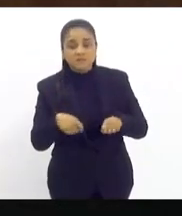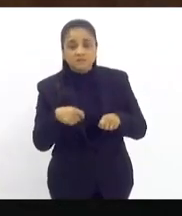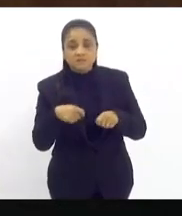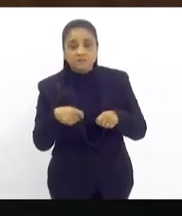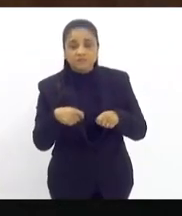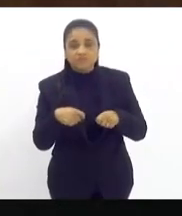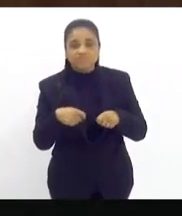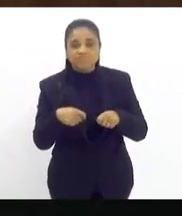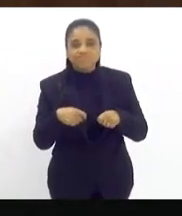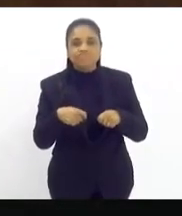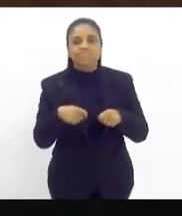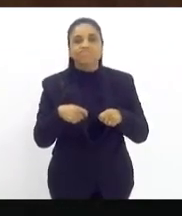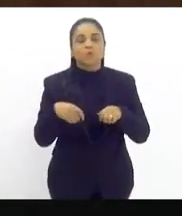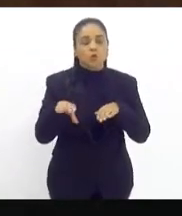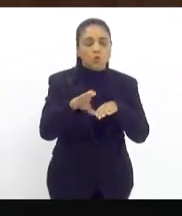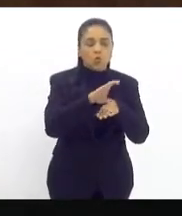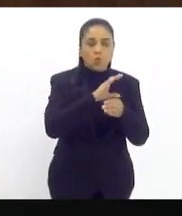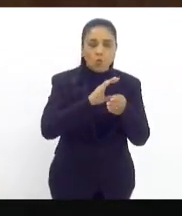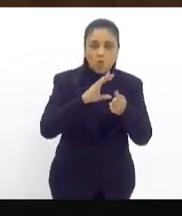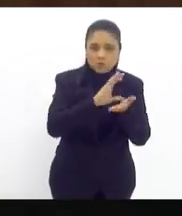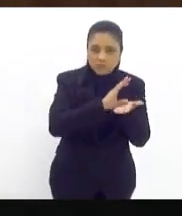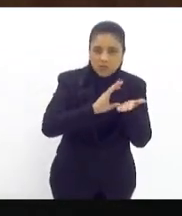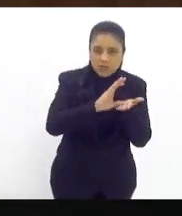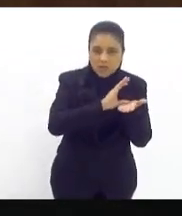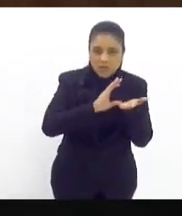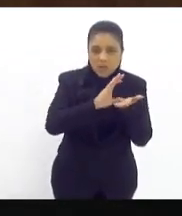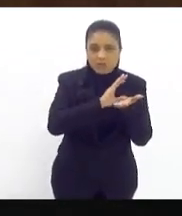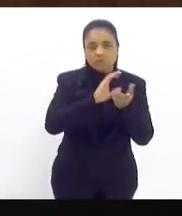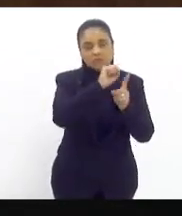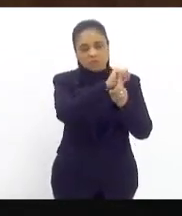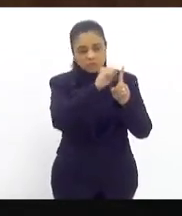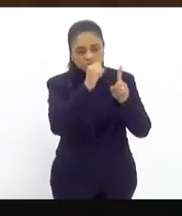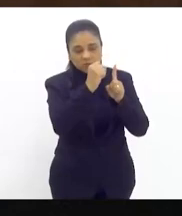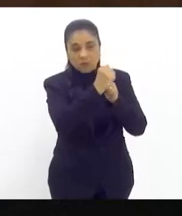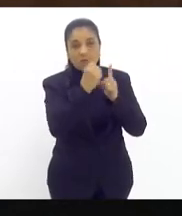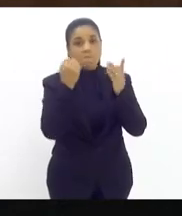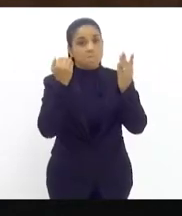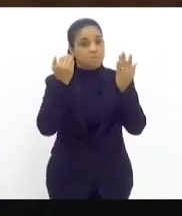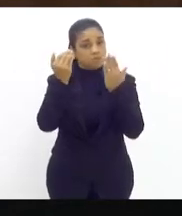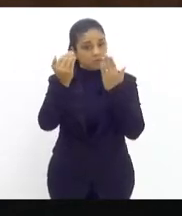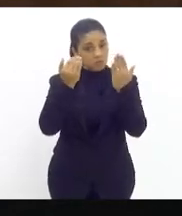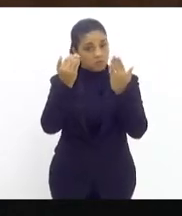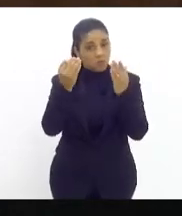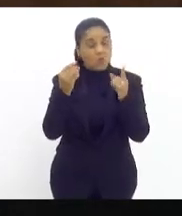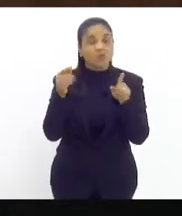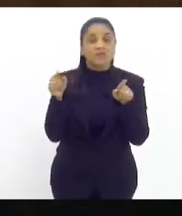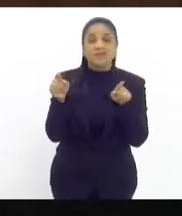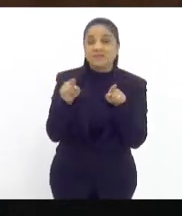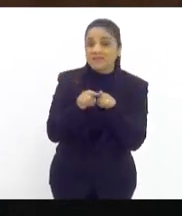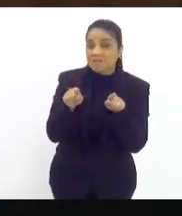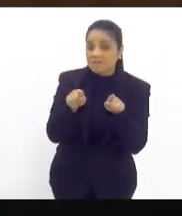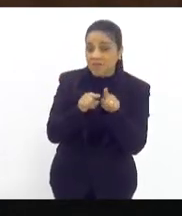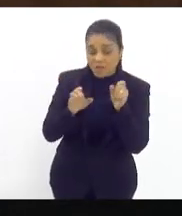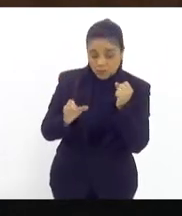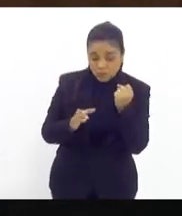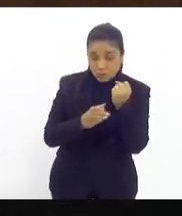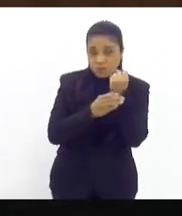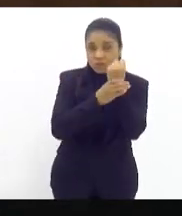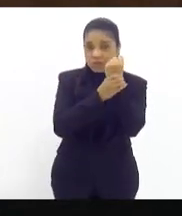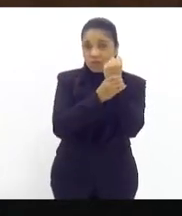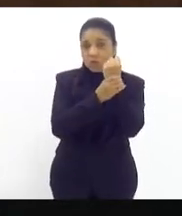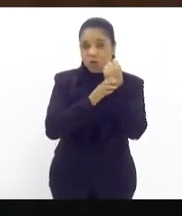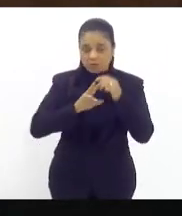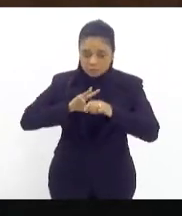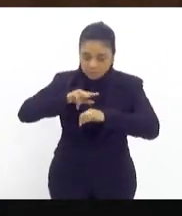conselheiros de assistentes sociais de psicólogos e também de um segurança armado